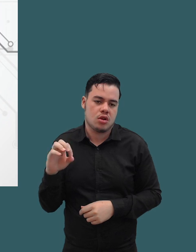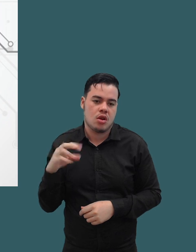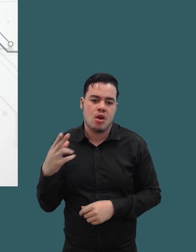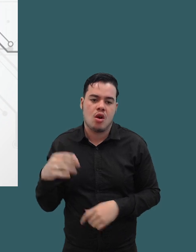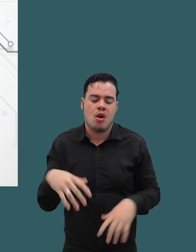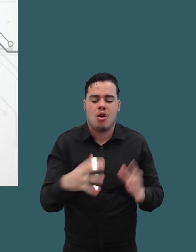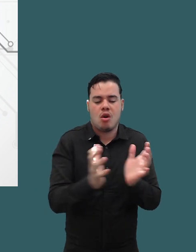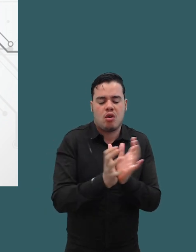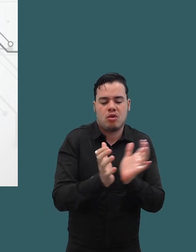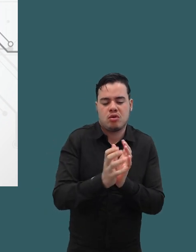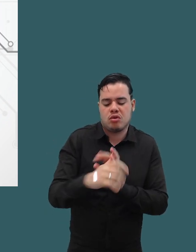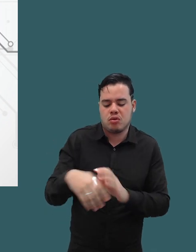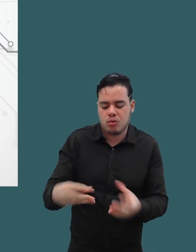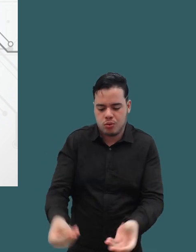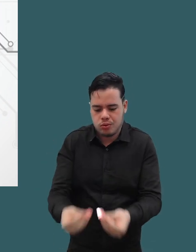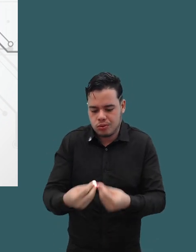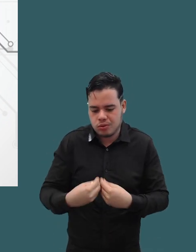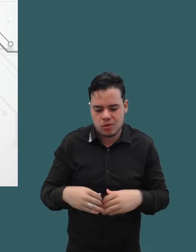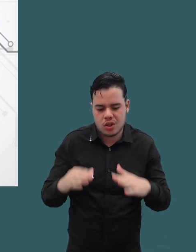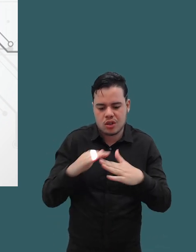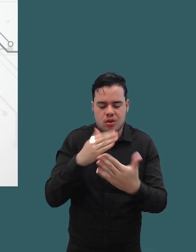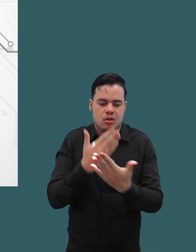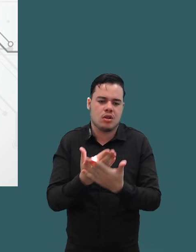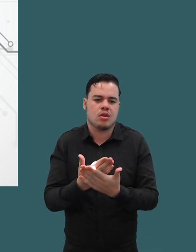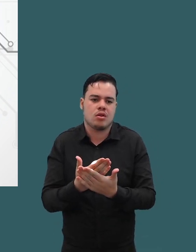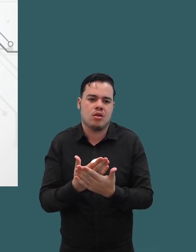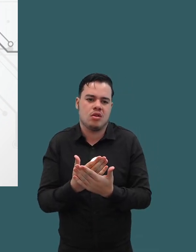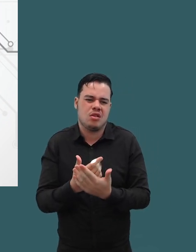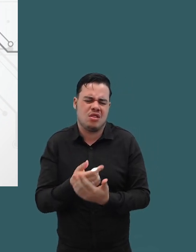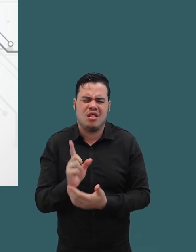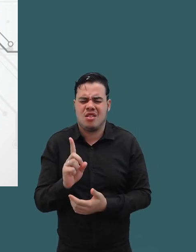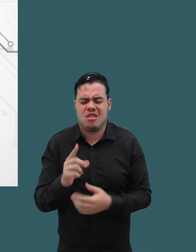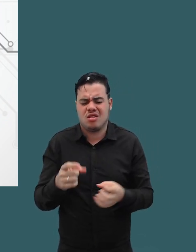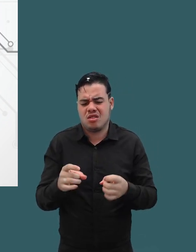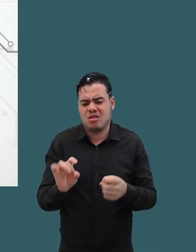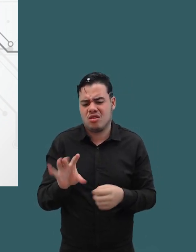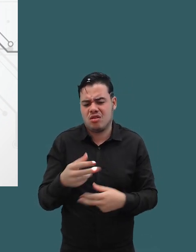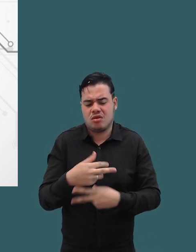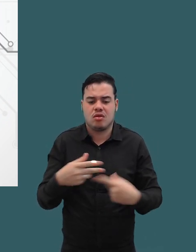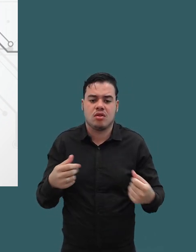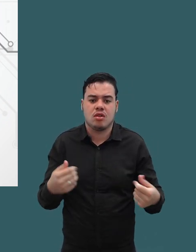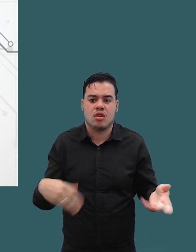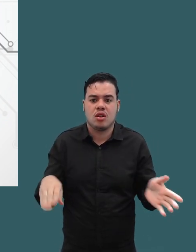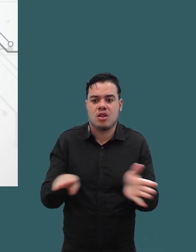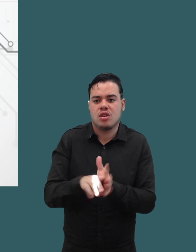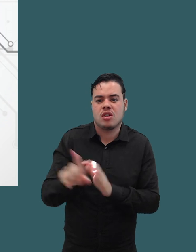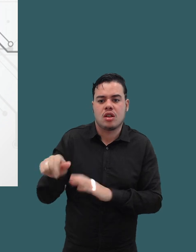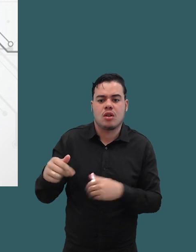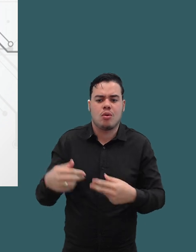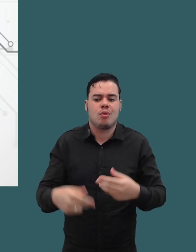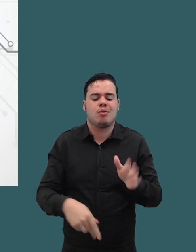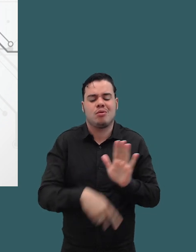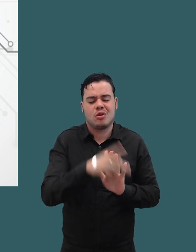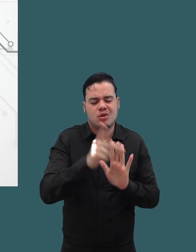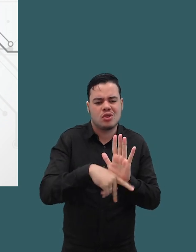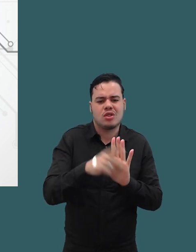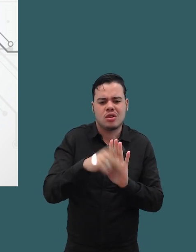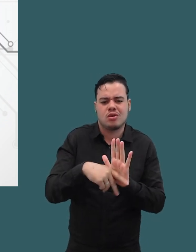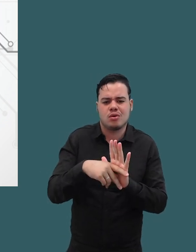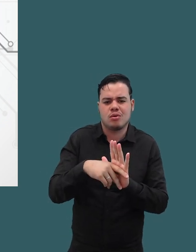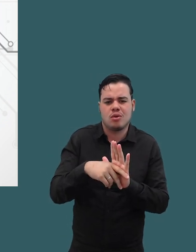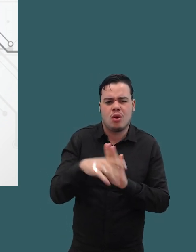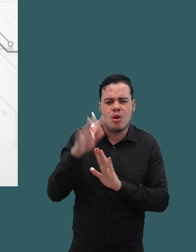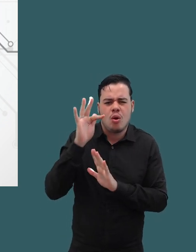um laboratório pronto chegando na escola. O que está chegando na escola é um projeto que